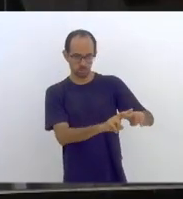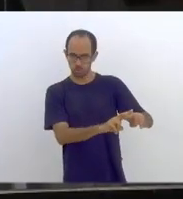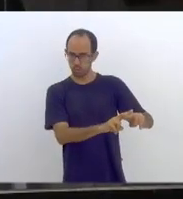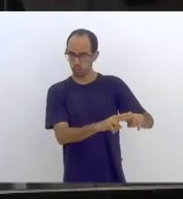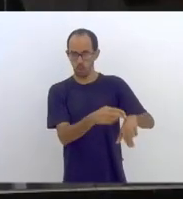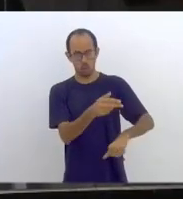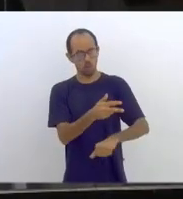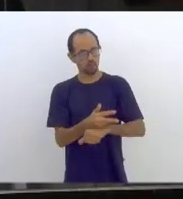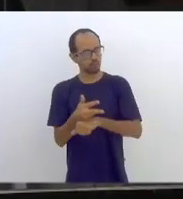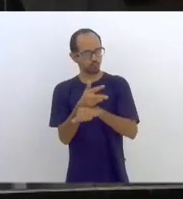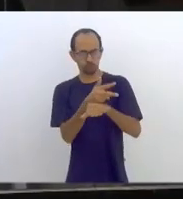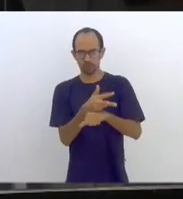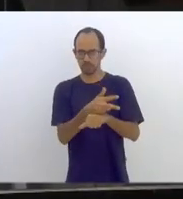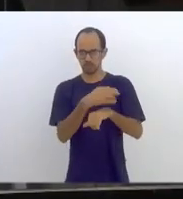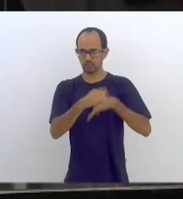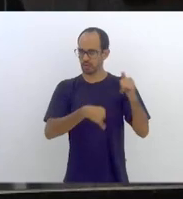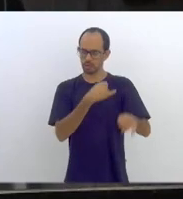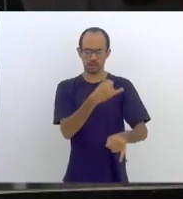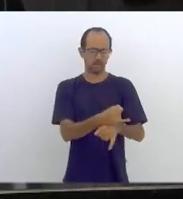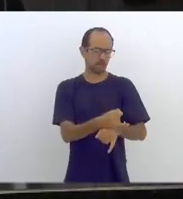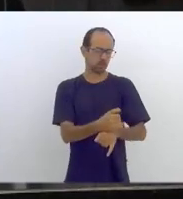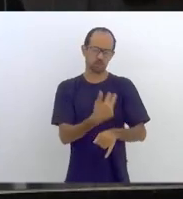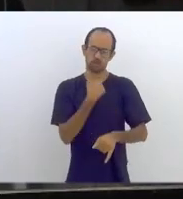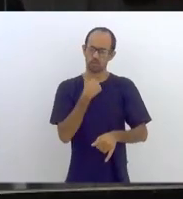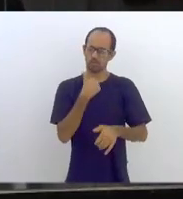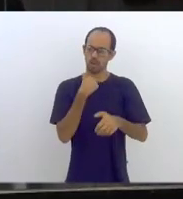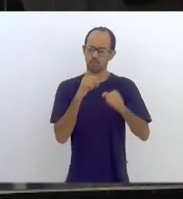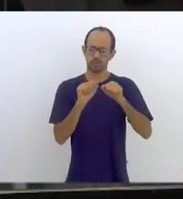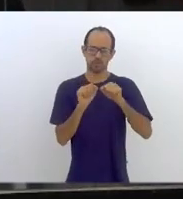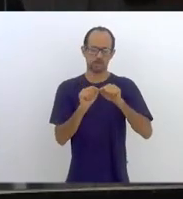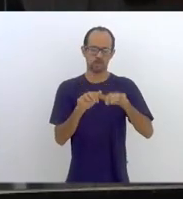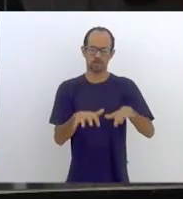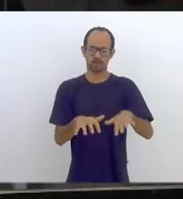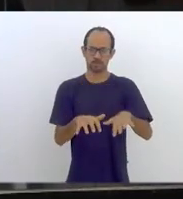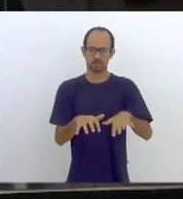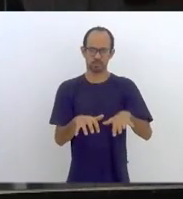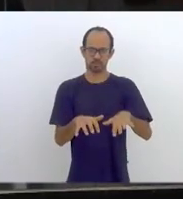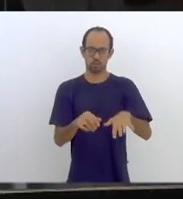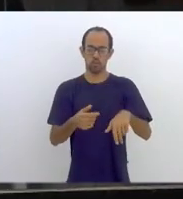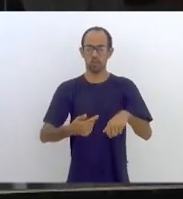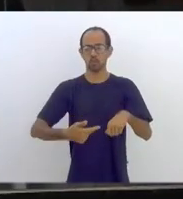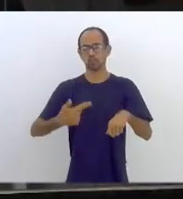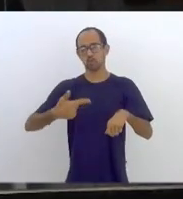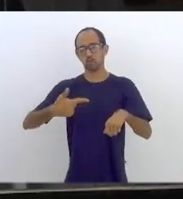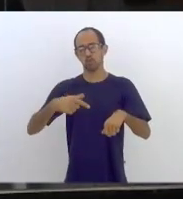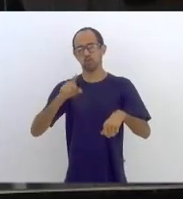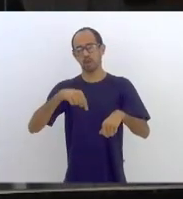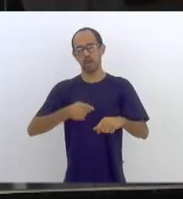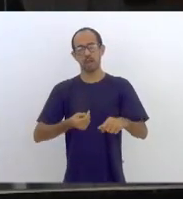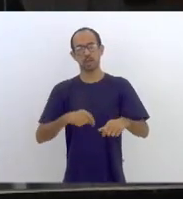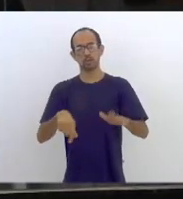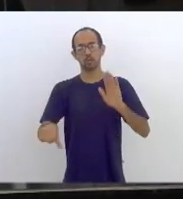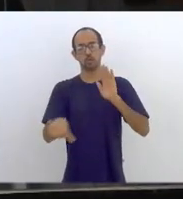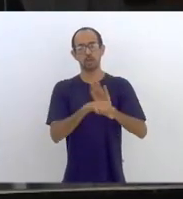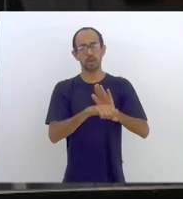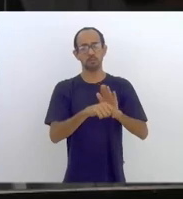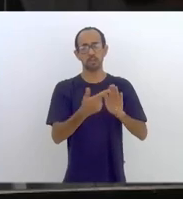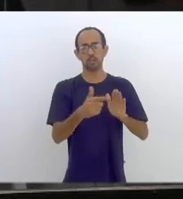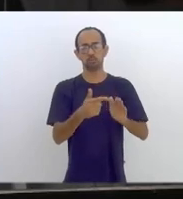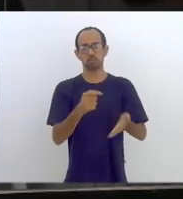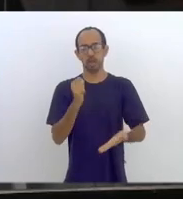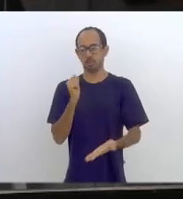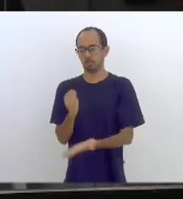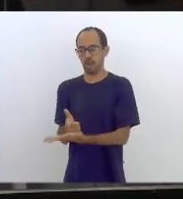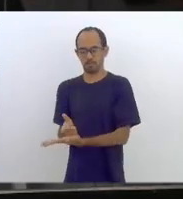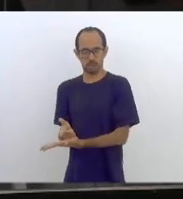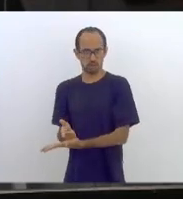pudesse manter alguém em flagrante em fragrância de delito o outro foi do crime inafiançável a constituição